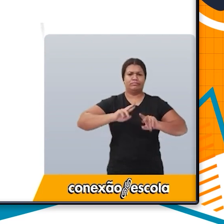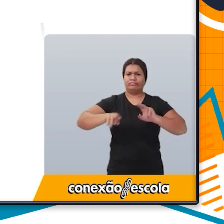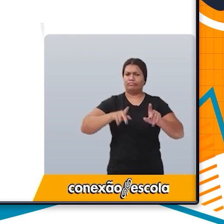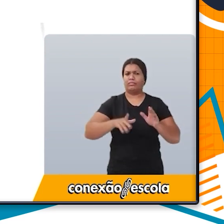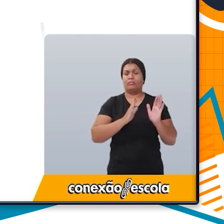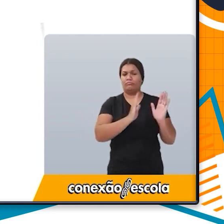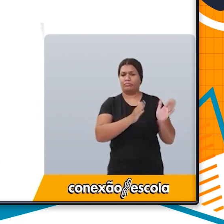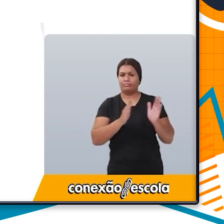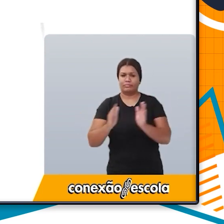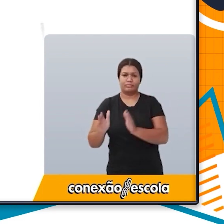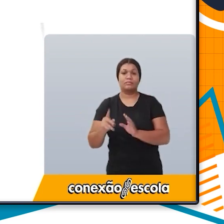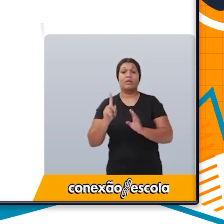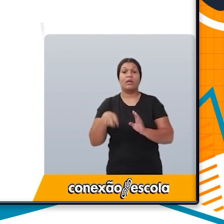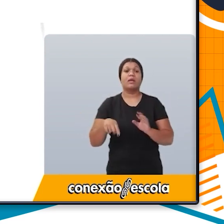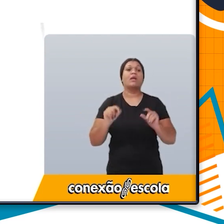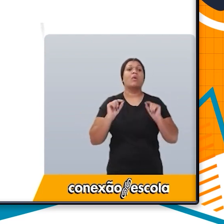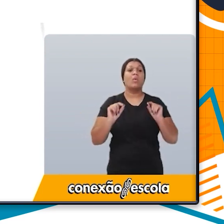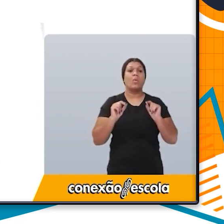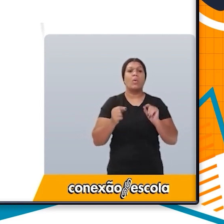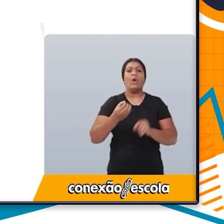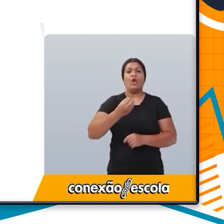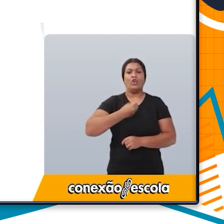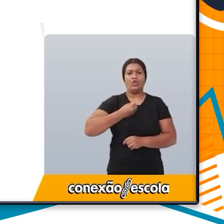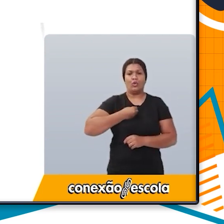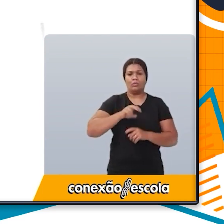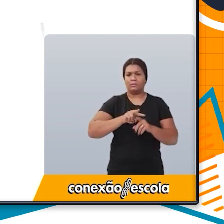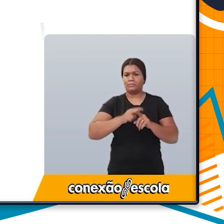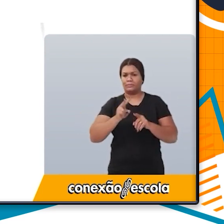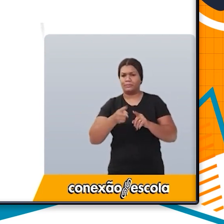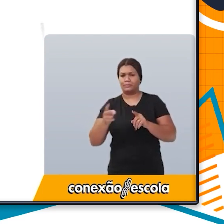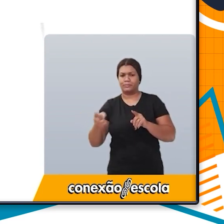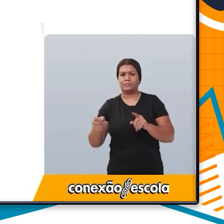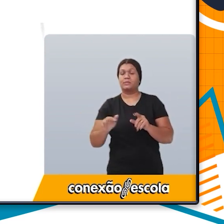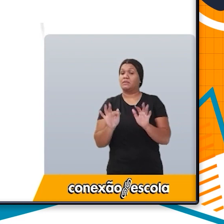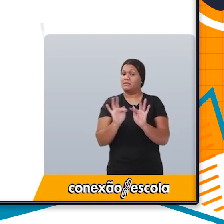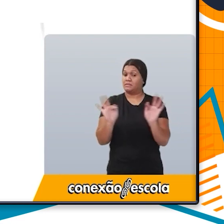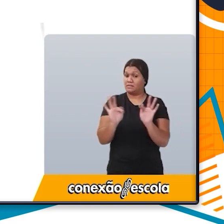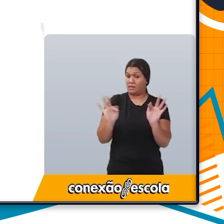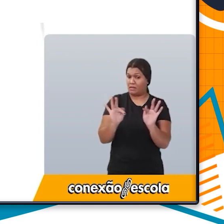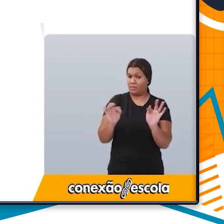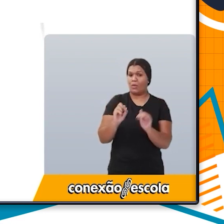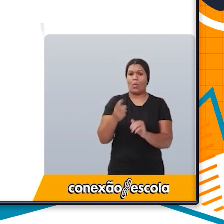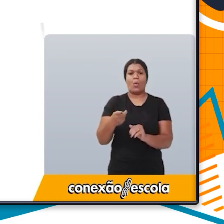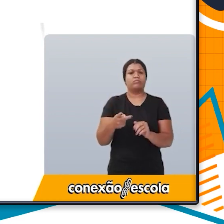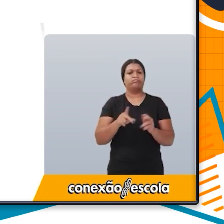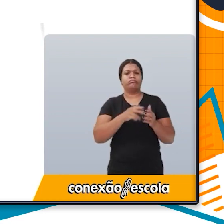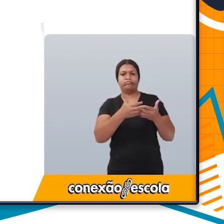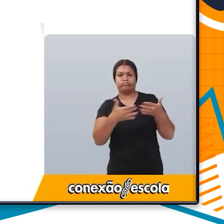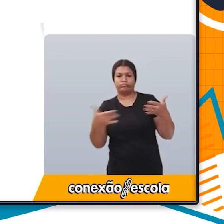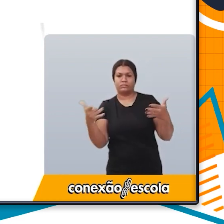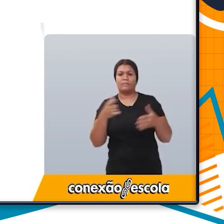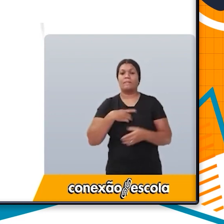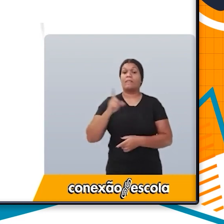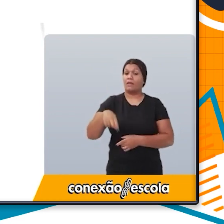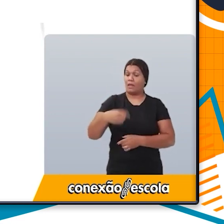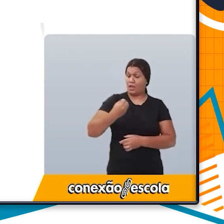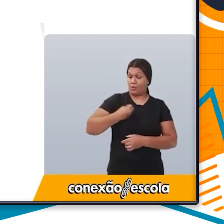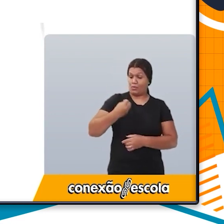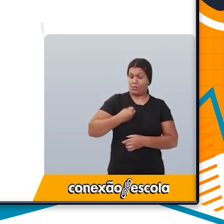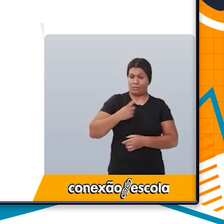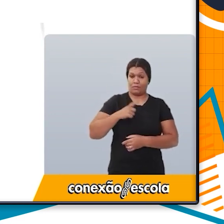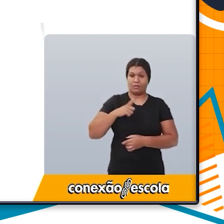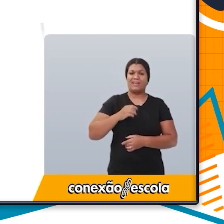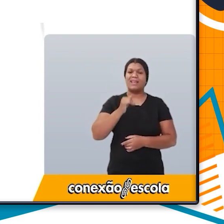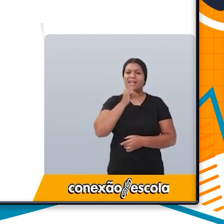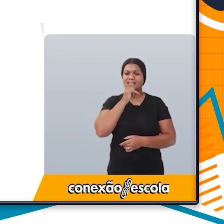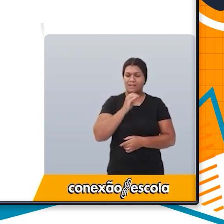São dízimas periódicas, simples ou compostas. São números que têm a parte decimal, a parte